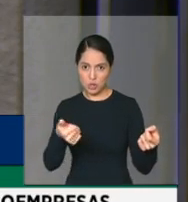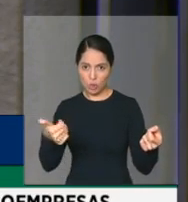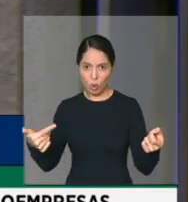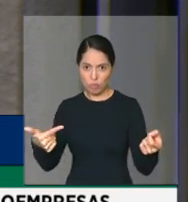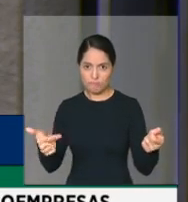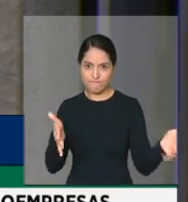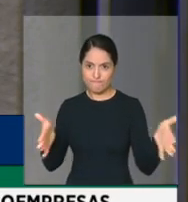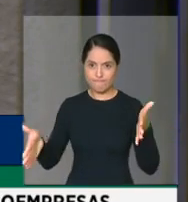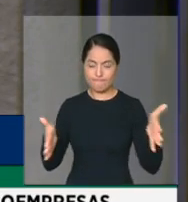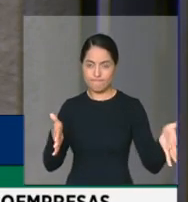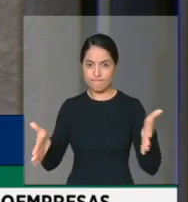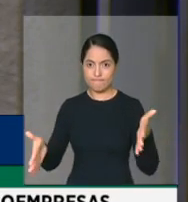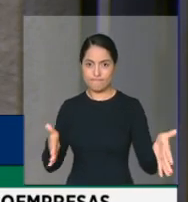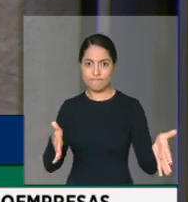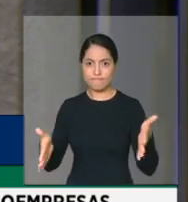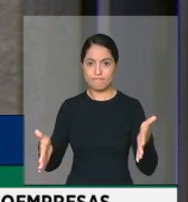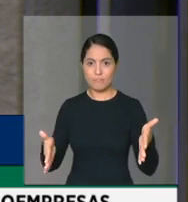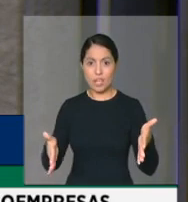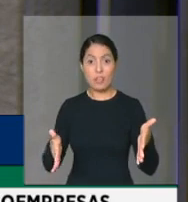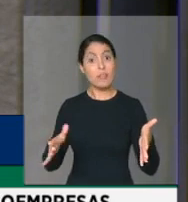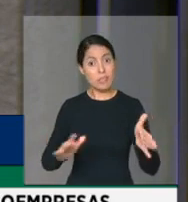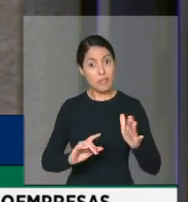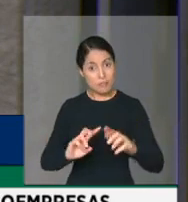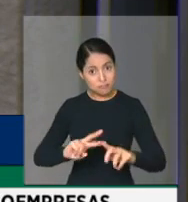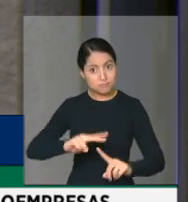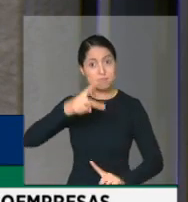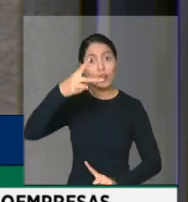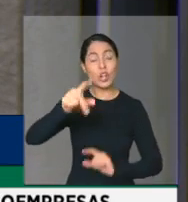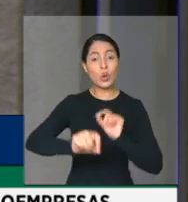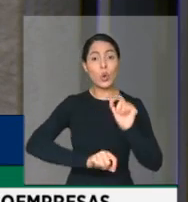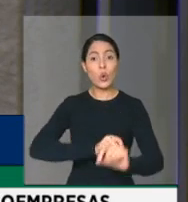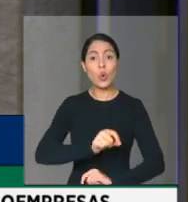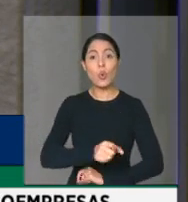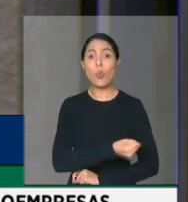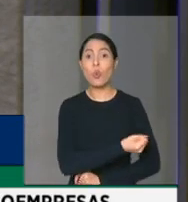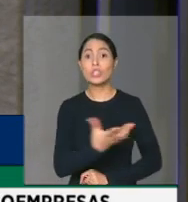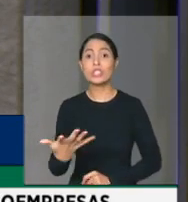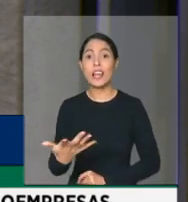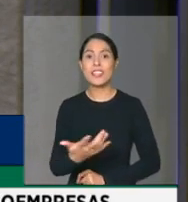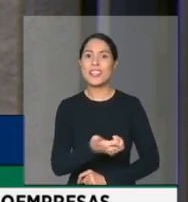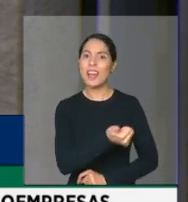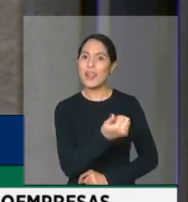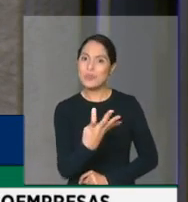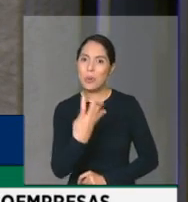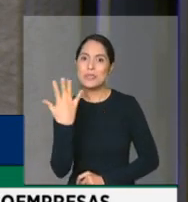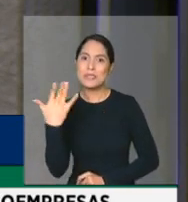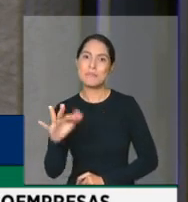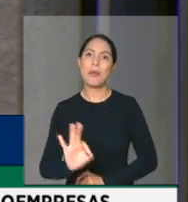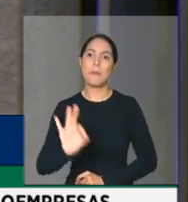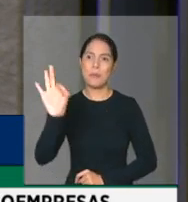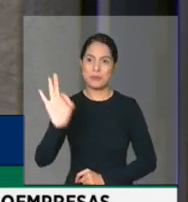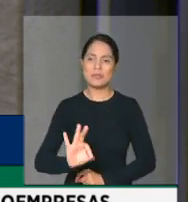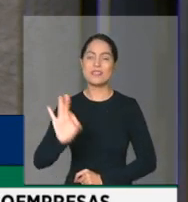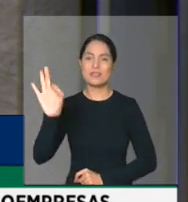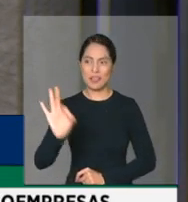sobre o total da mão de obra ocupada cresceu 14,5%, passando de 26,9%